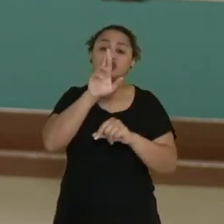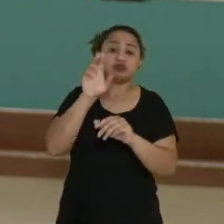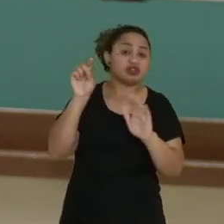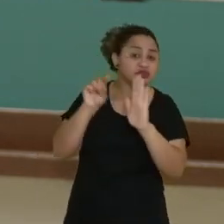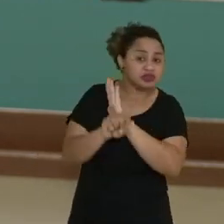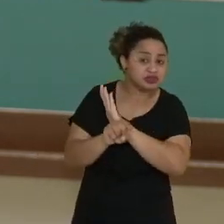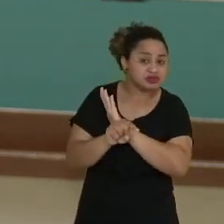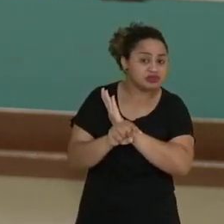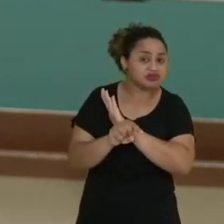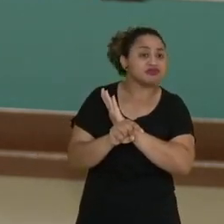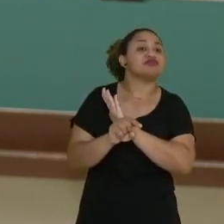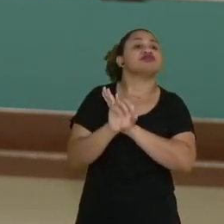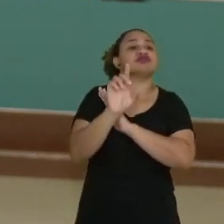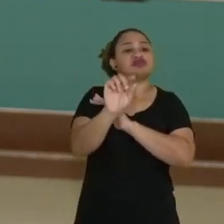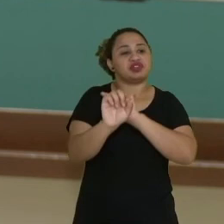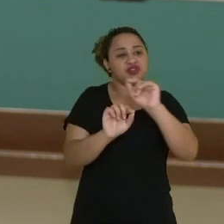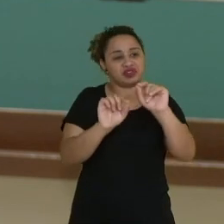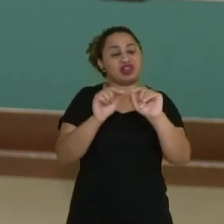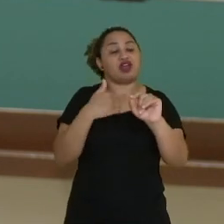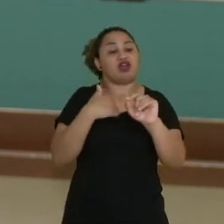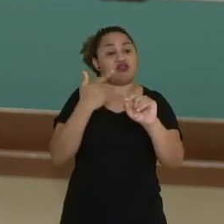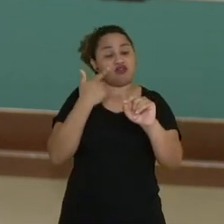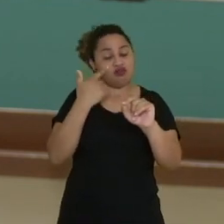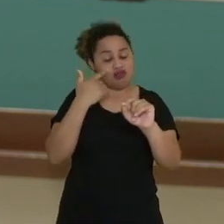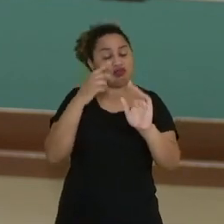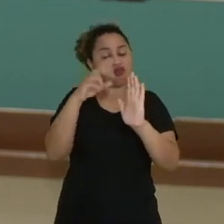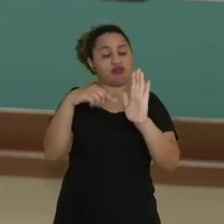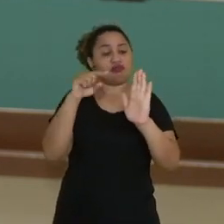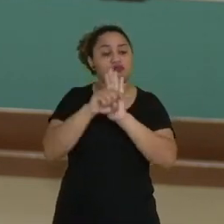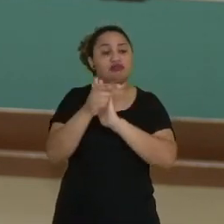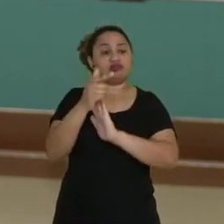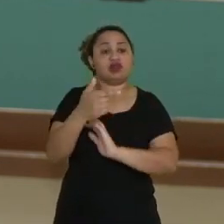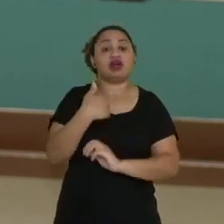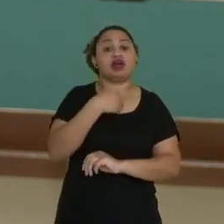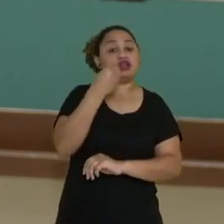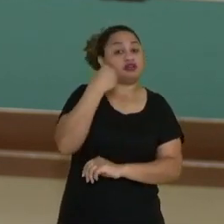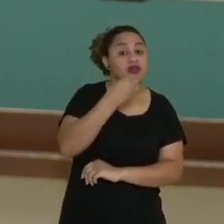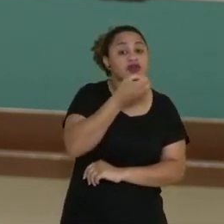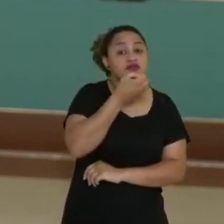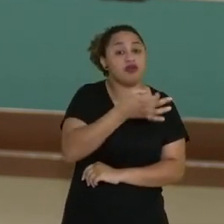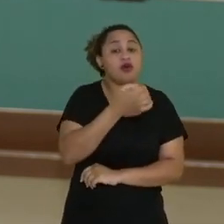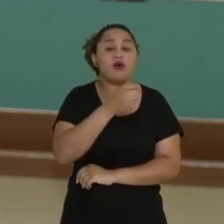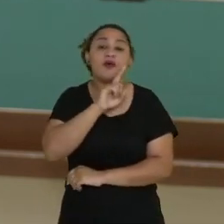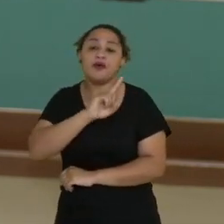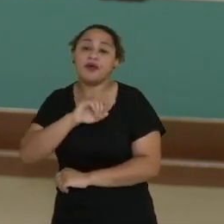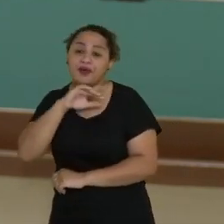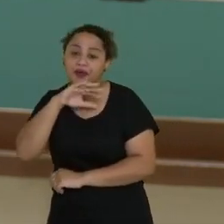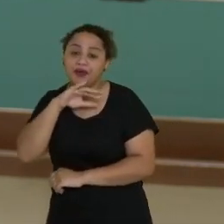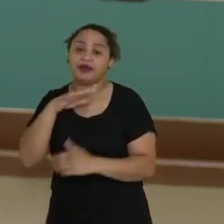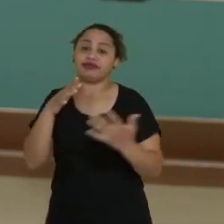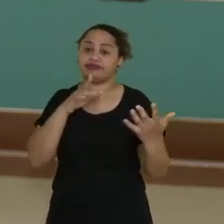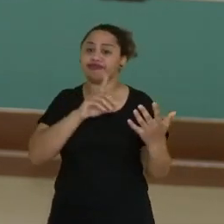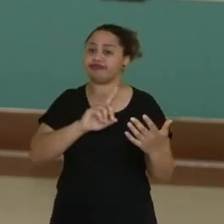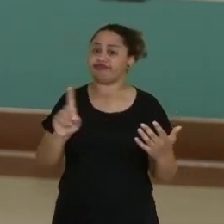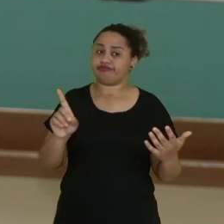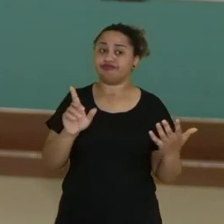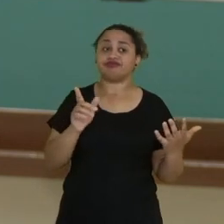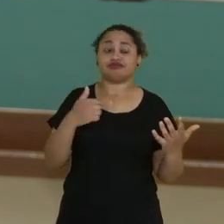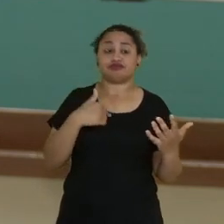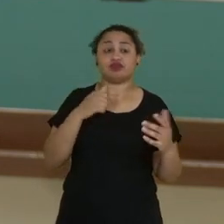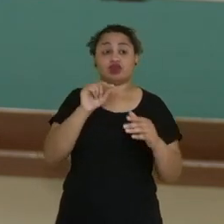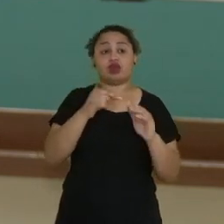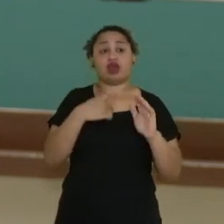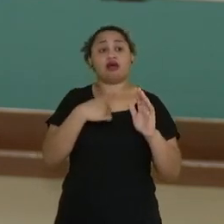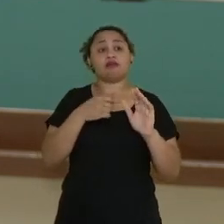questão? Retomando a questão, veja, a experiência foi positiva ou negativa? O texto dá pistas de que foi